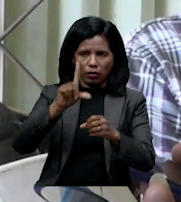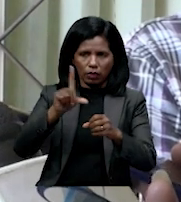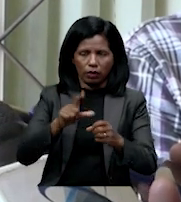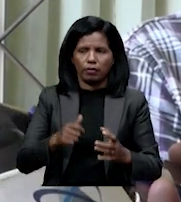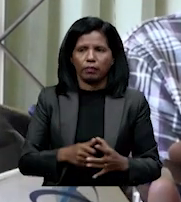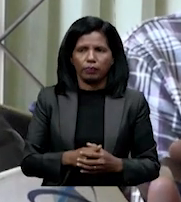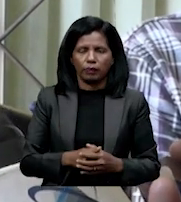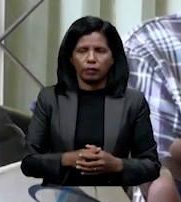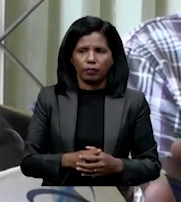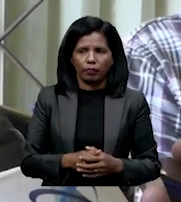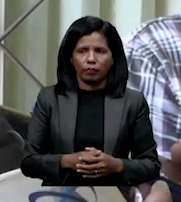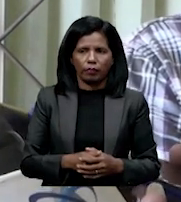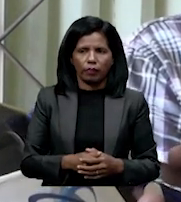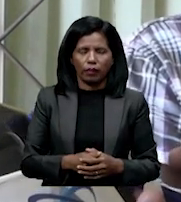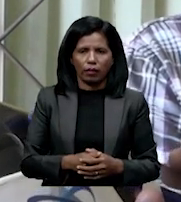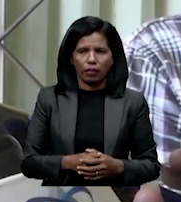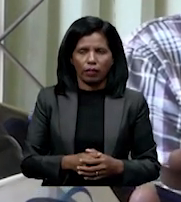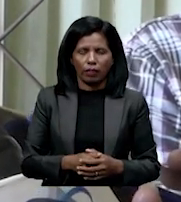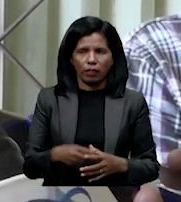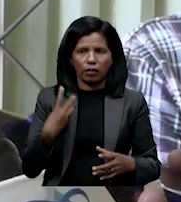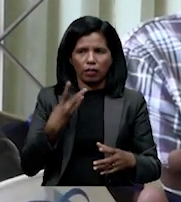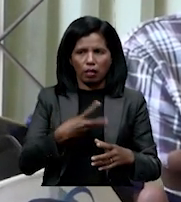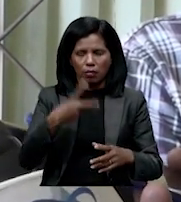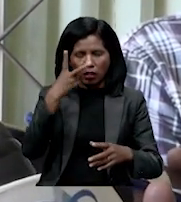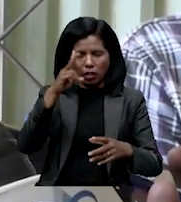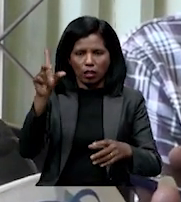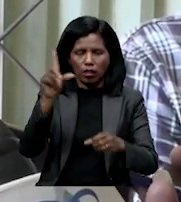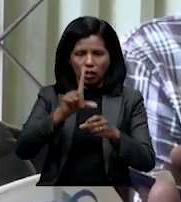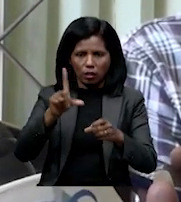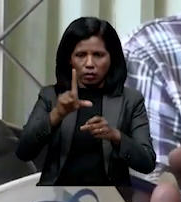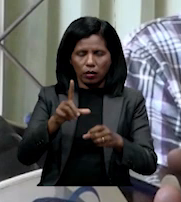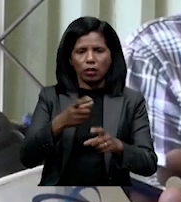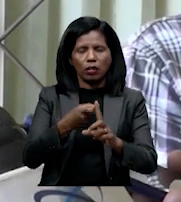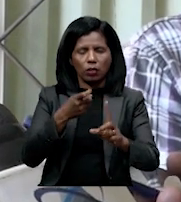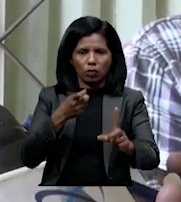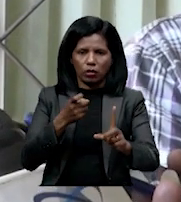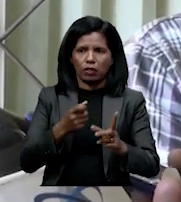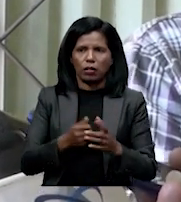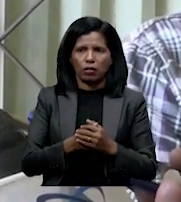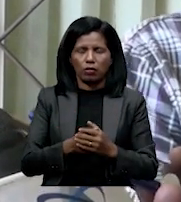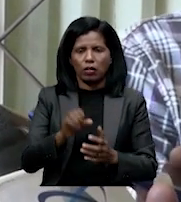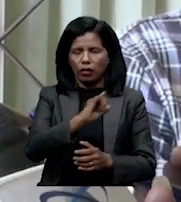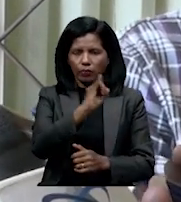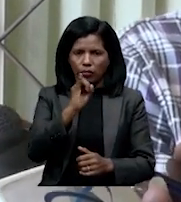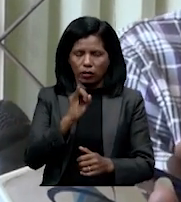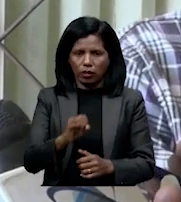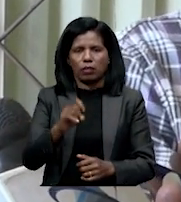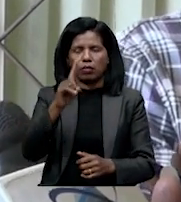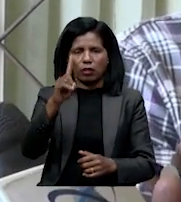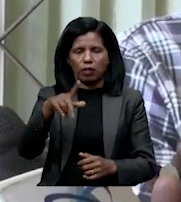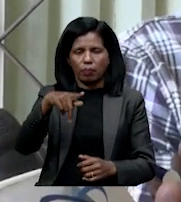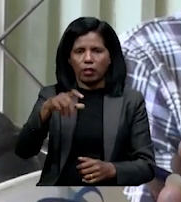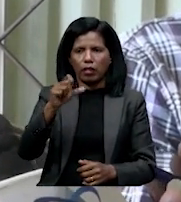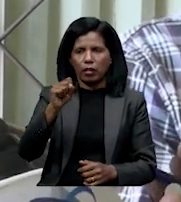ida. Analise laboratorial ka analise liusi investigasaun ida psik nenia ka